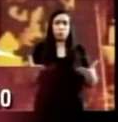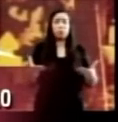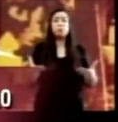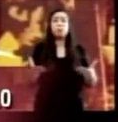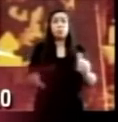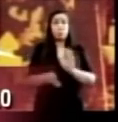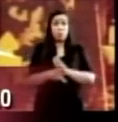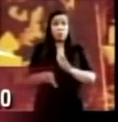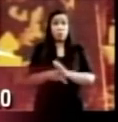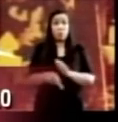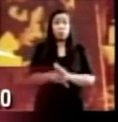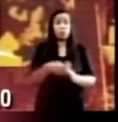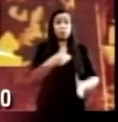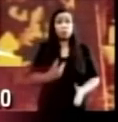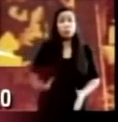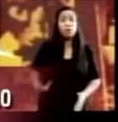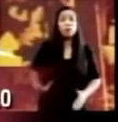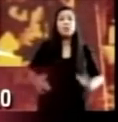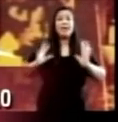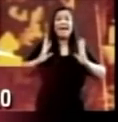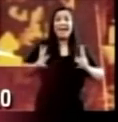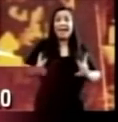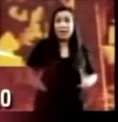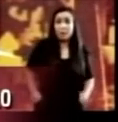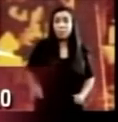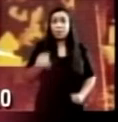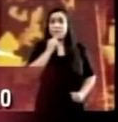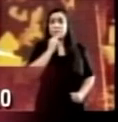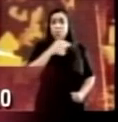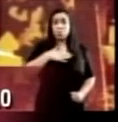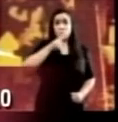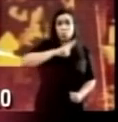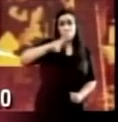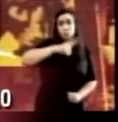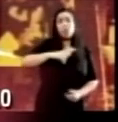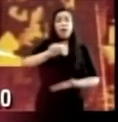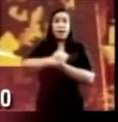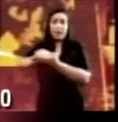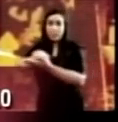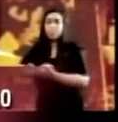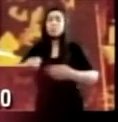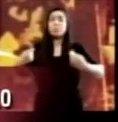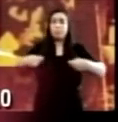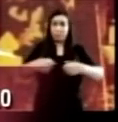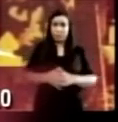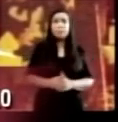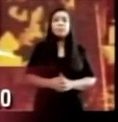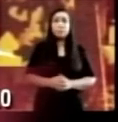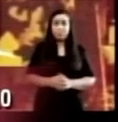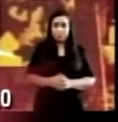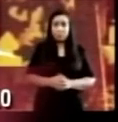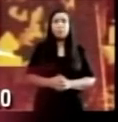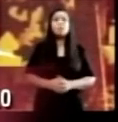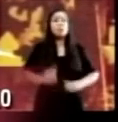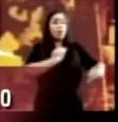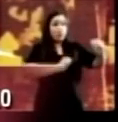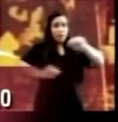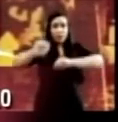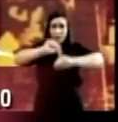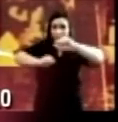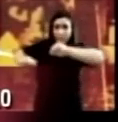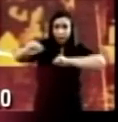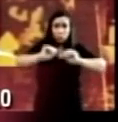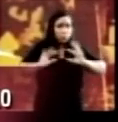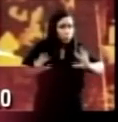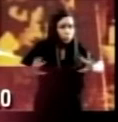públicos, eles vão ter que ser limpos entre um uso e outro. E eles vão tem que ser feita uma higienização